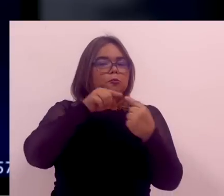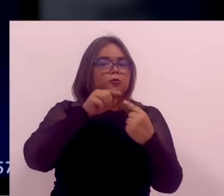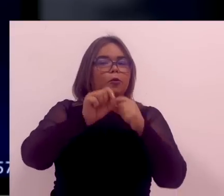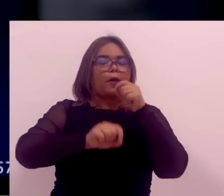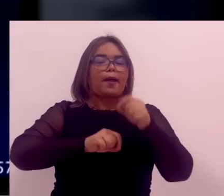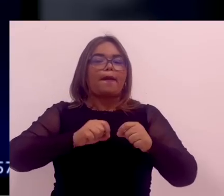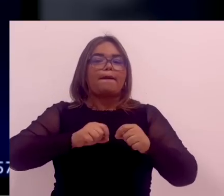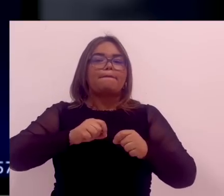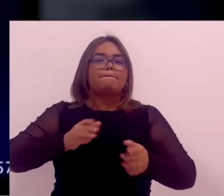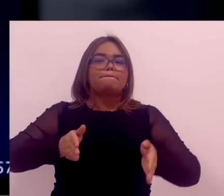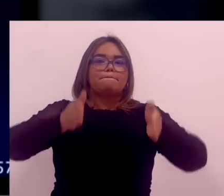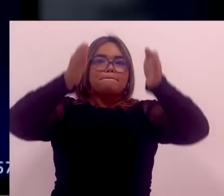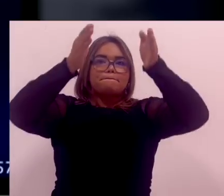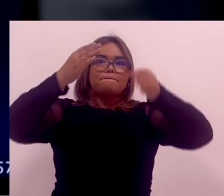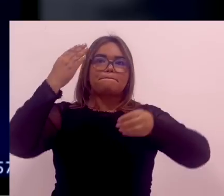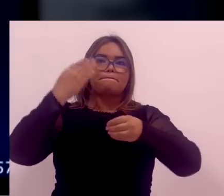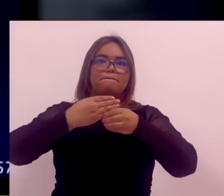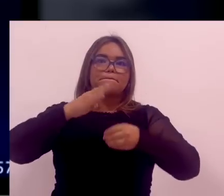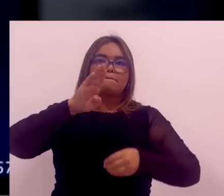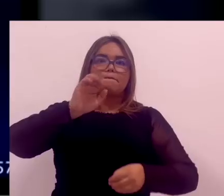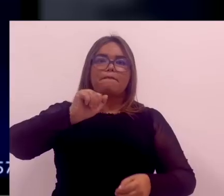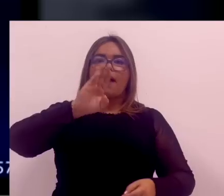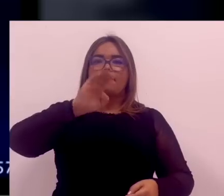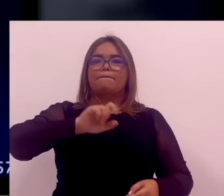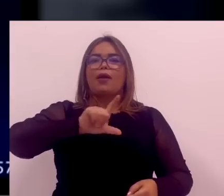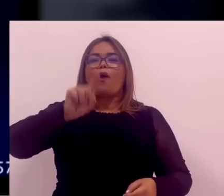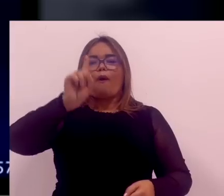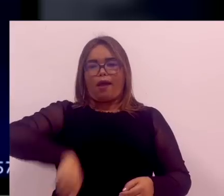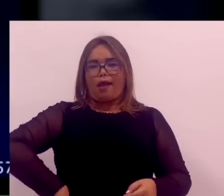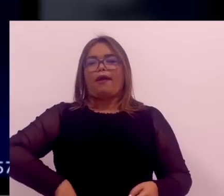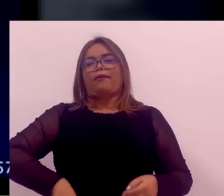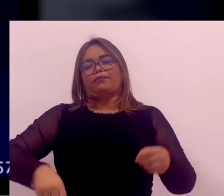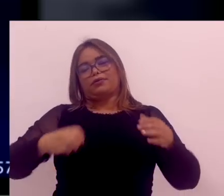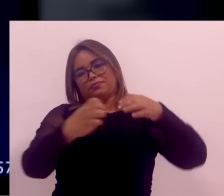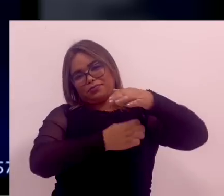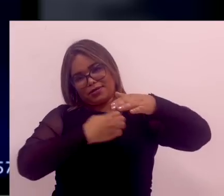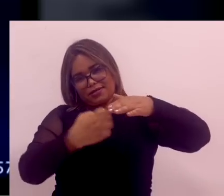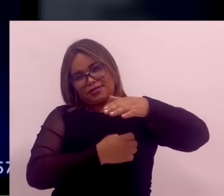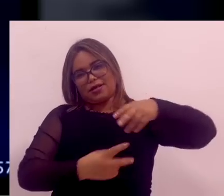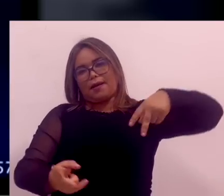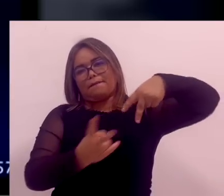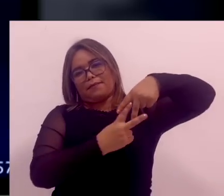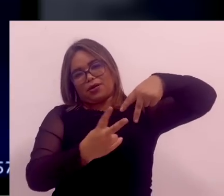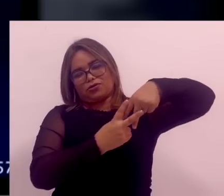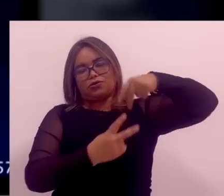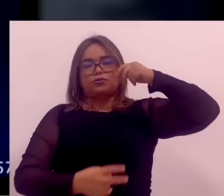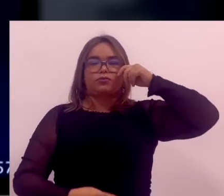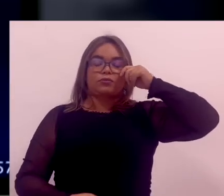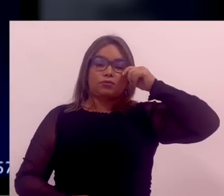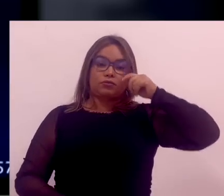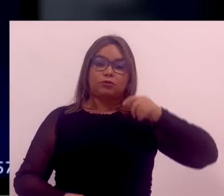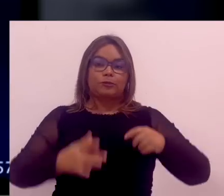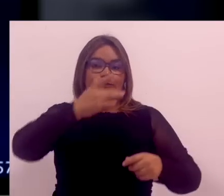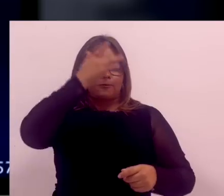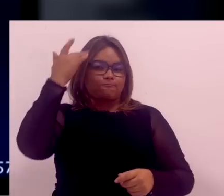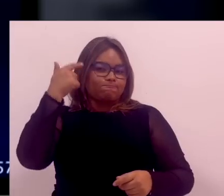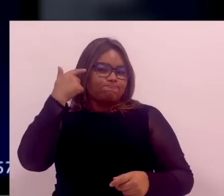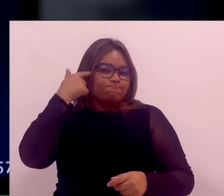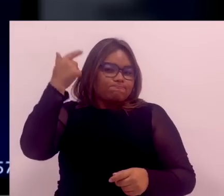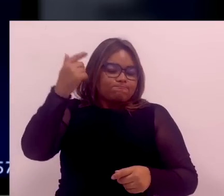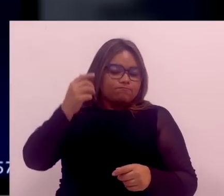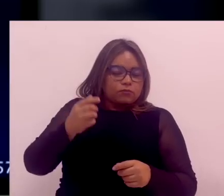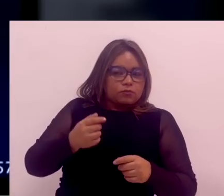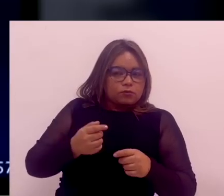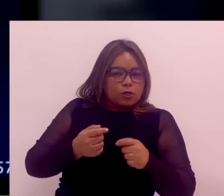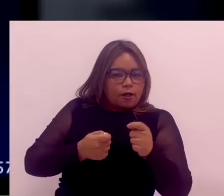empresa maçônica e os seus primeiros expositores colheram amplo benefício desse fato. Eles se